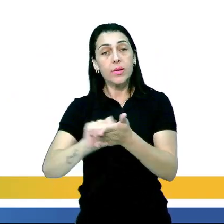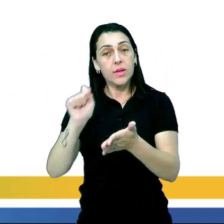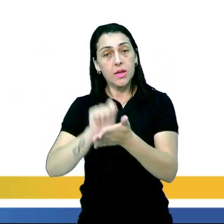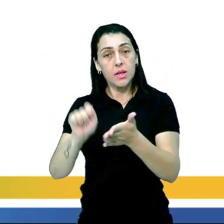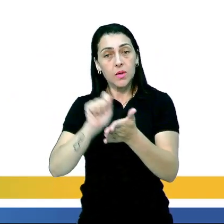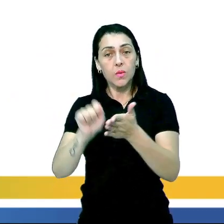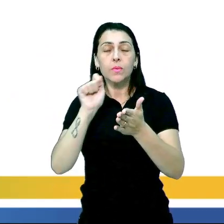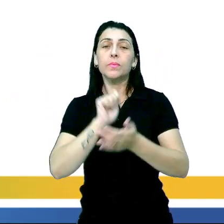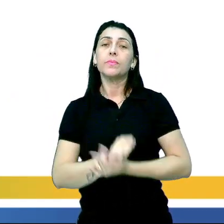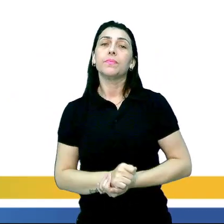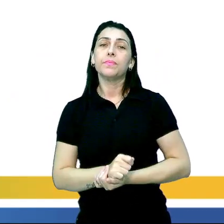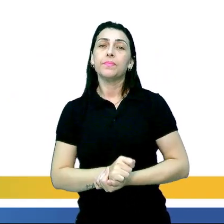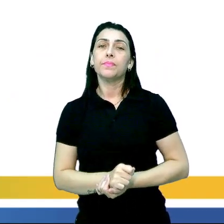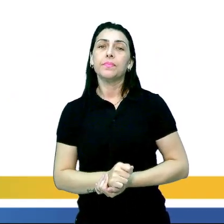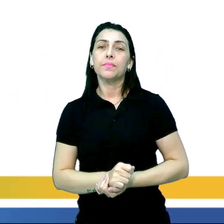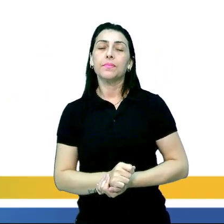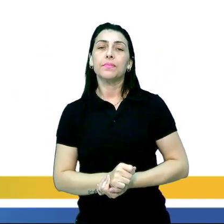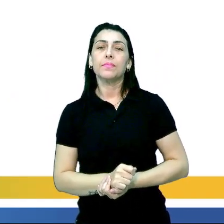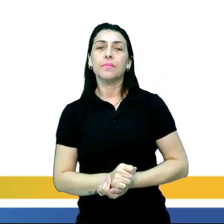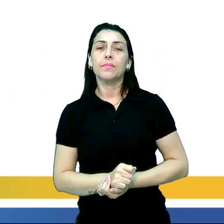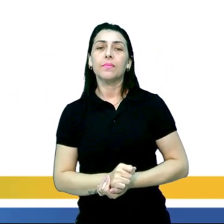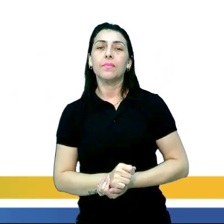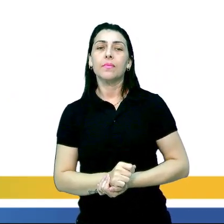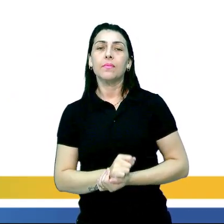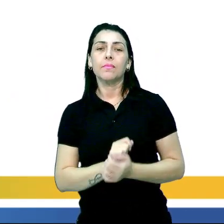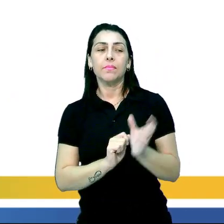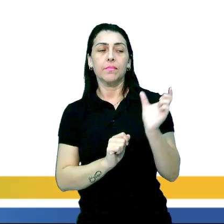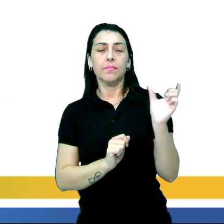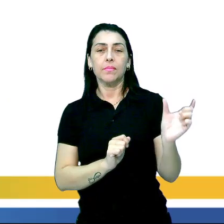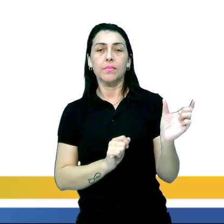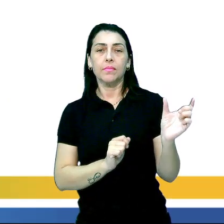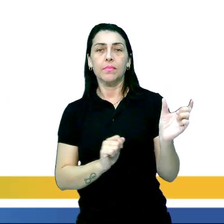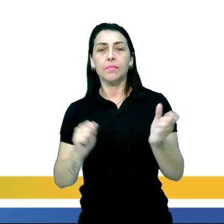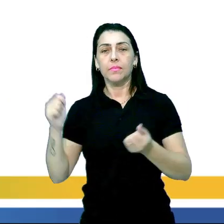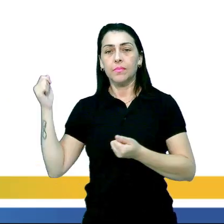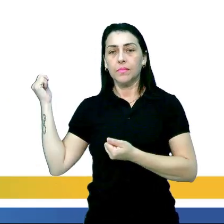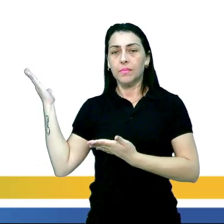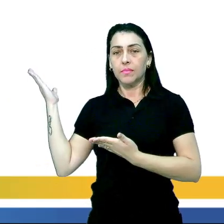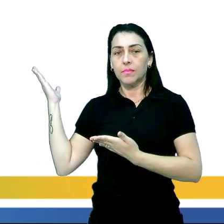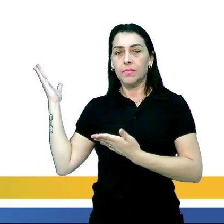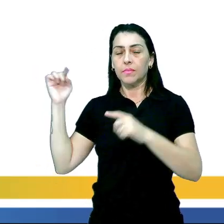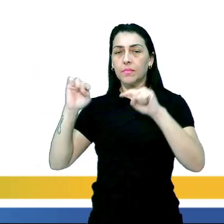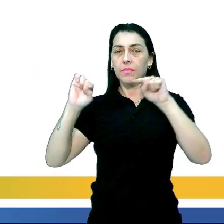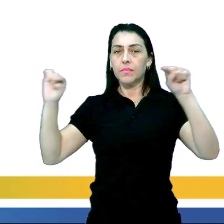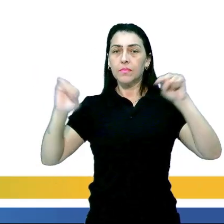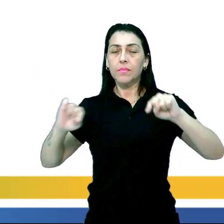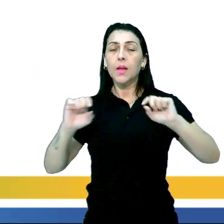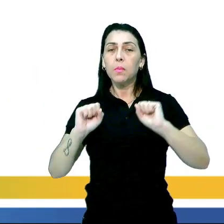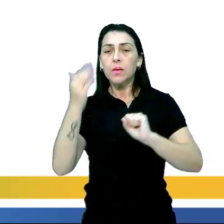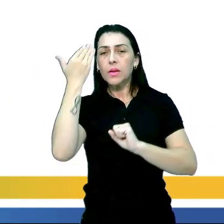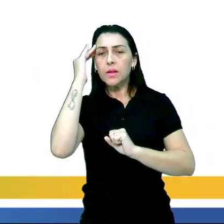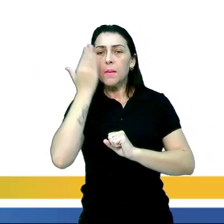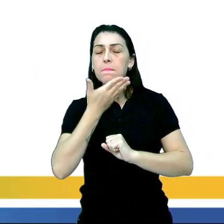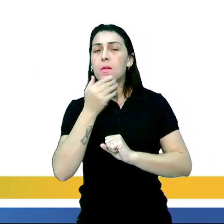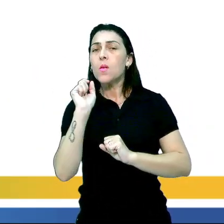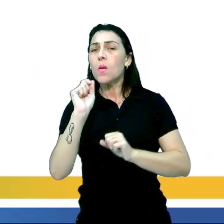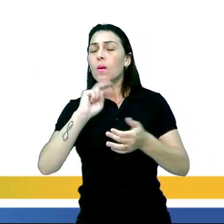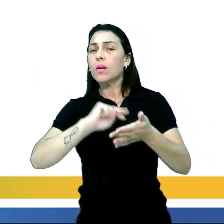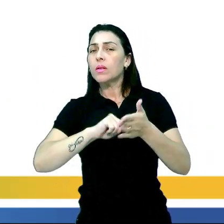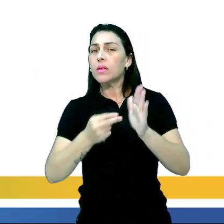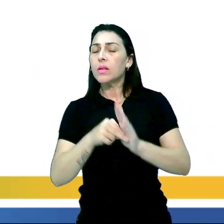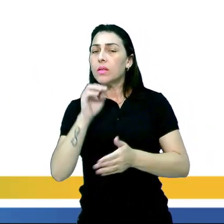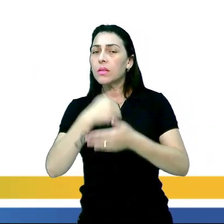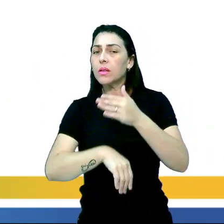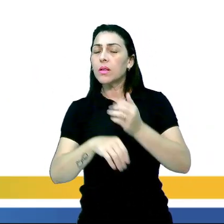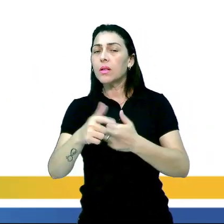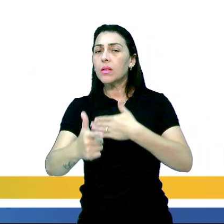o escrito. E aí, eu coloquei aí essas puxadinhas do lado para que vocês possam entender melhor o que está escrito aí